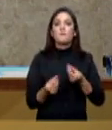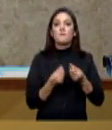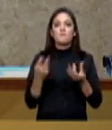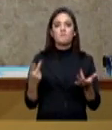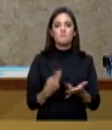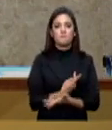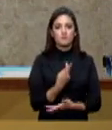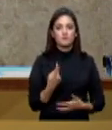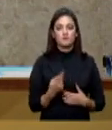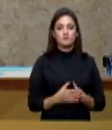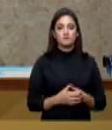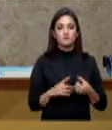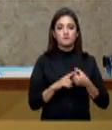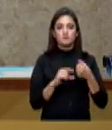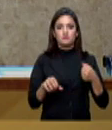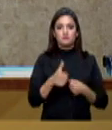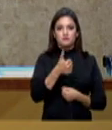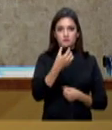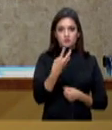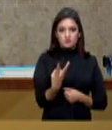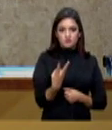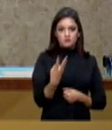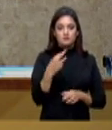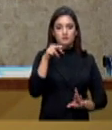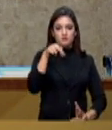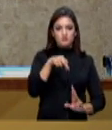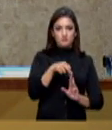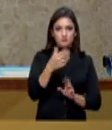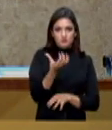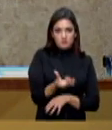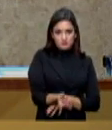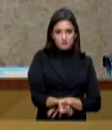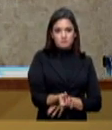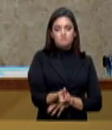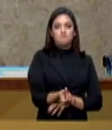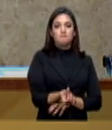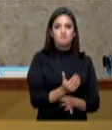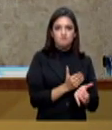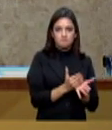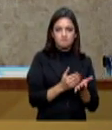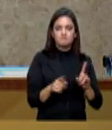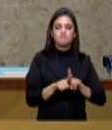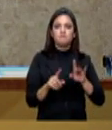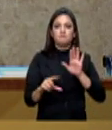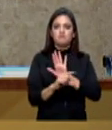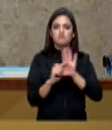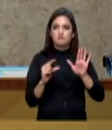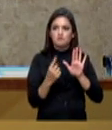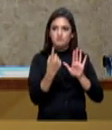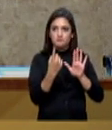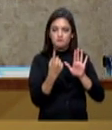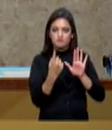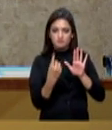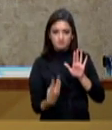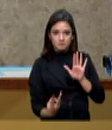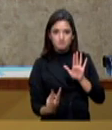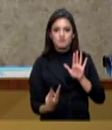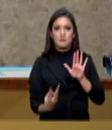os comandos dos artigos 13 inciso sexto do caput e parágrafo 1º e 3º